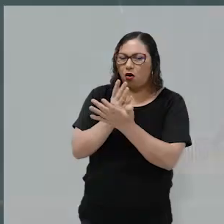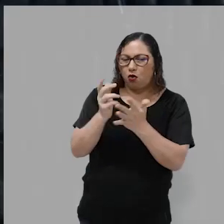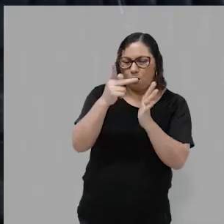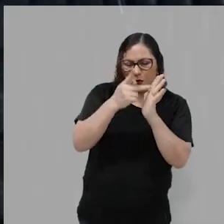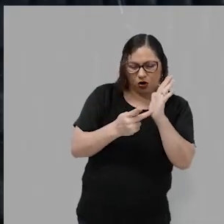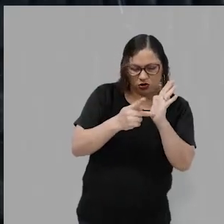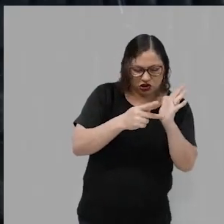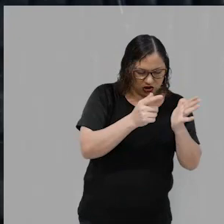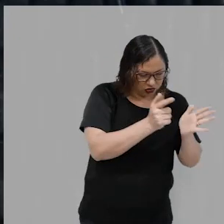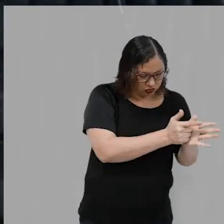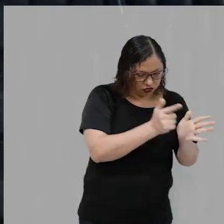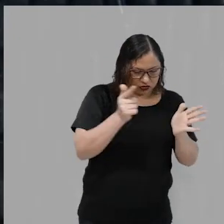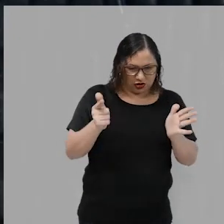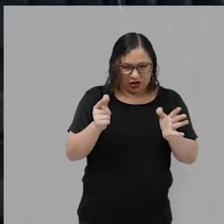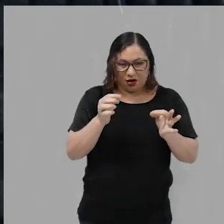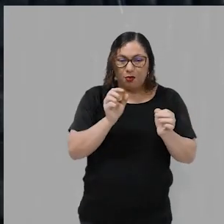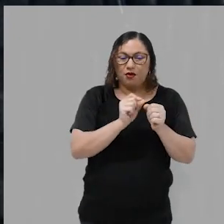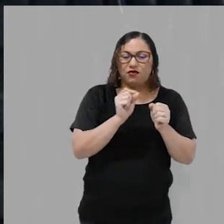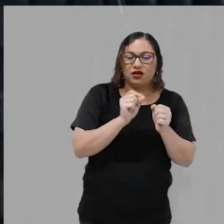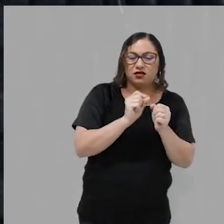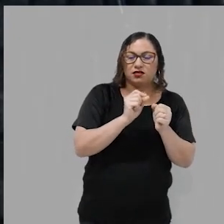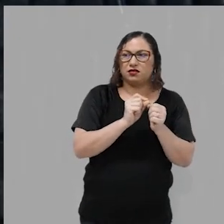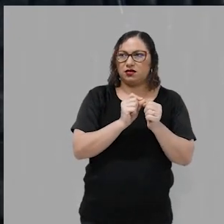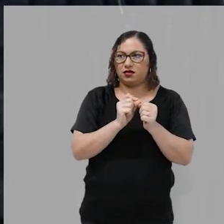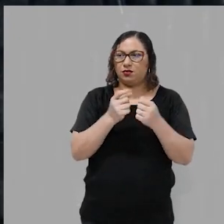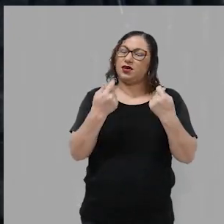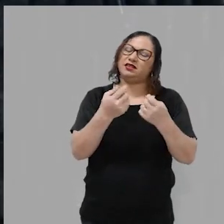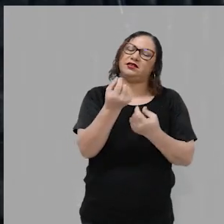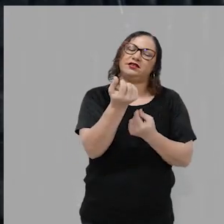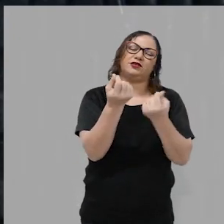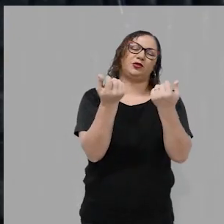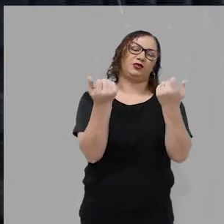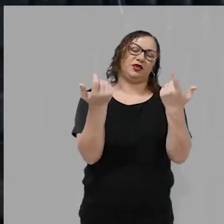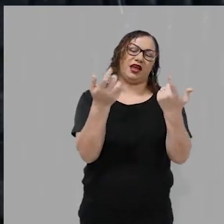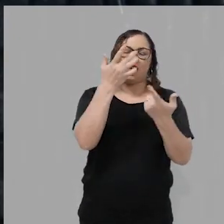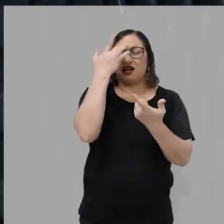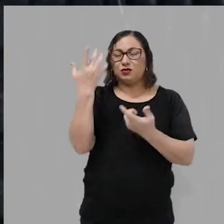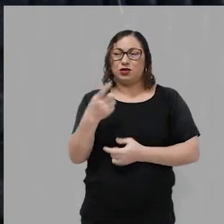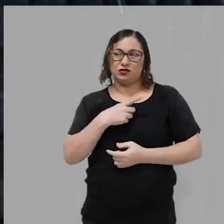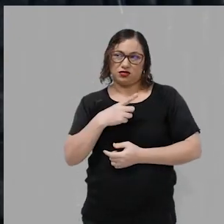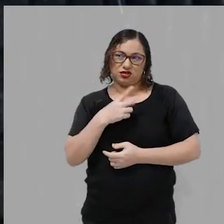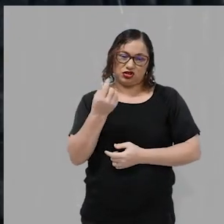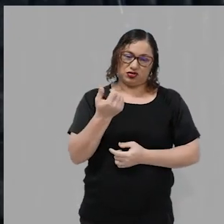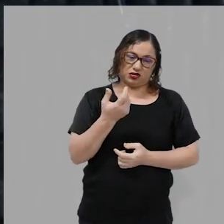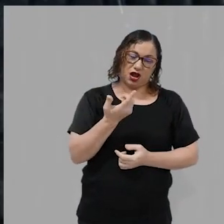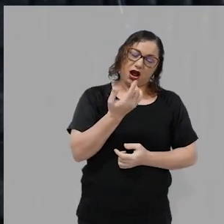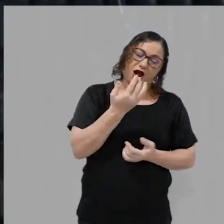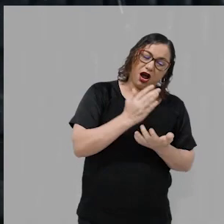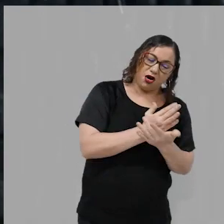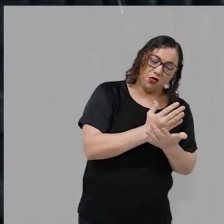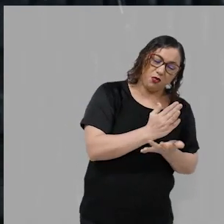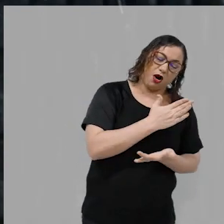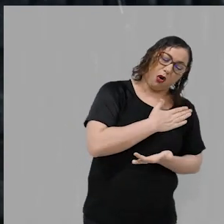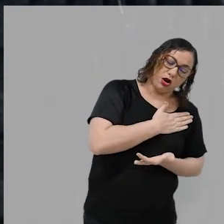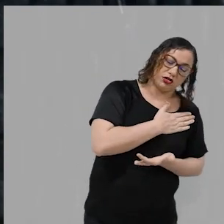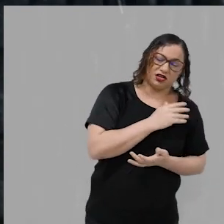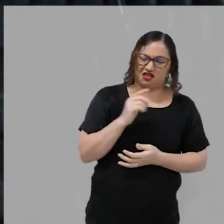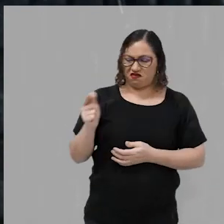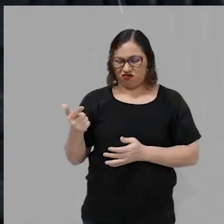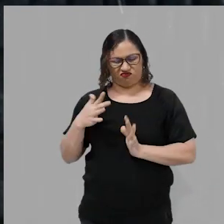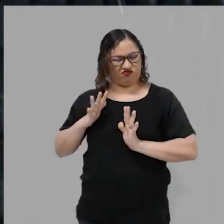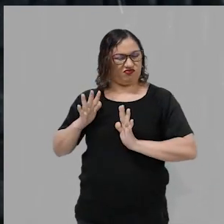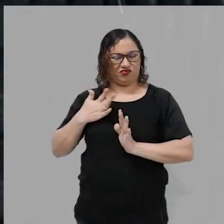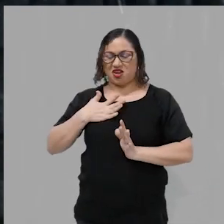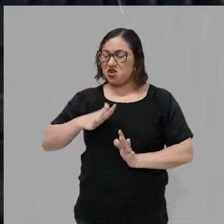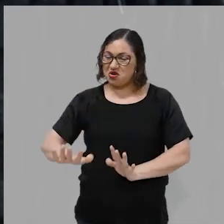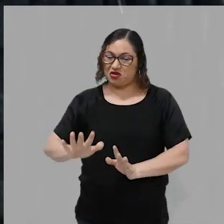quê? Para fazer um negócio desse funcionar, tem que ter dinheiro. E as pessoas que tinham dinheiro, umas gostavam dele, outras não gostavam, outras nem